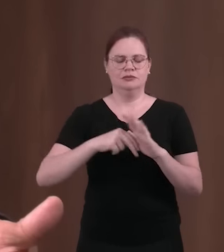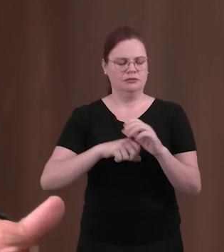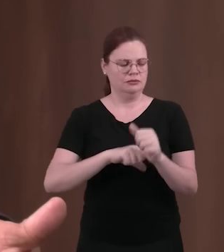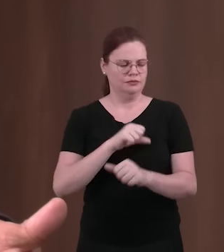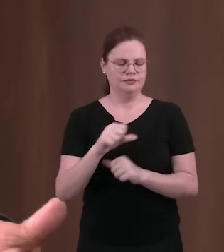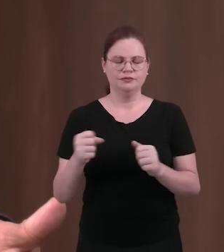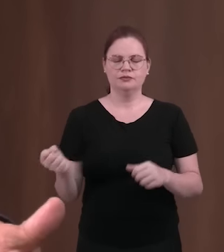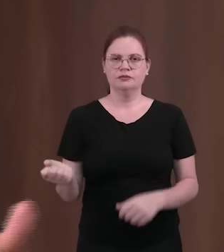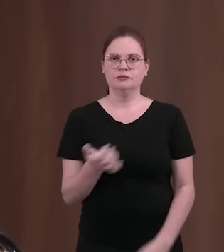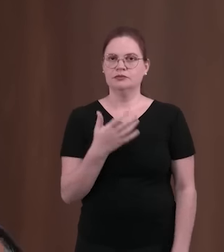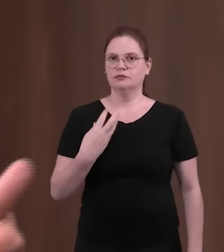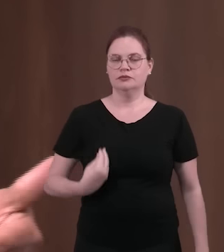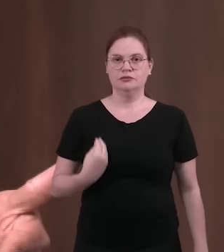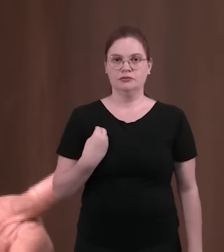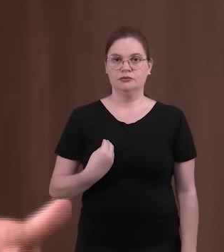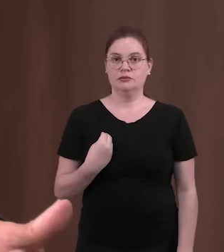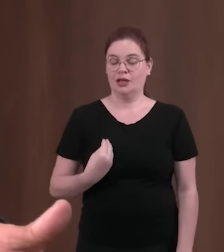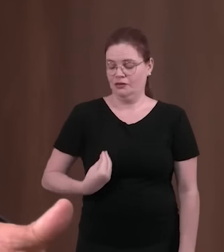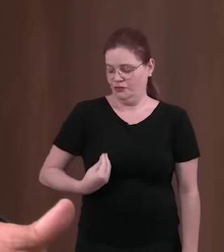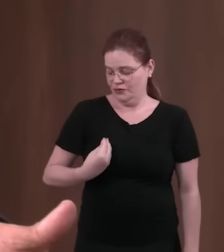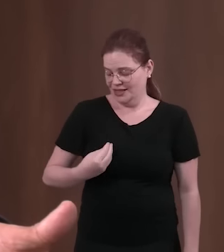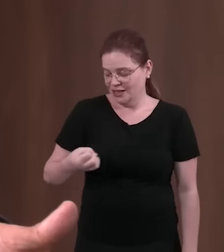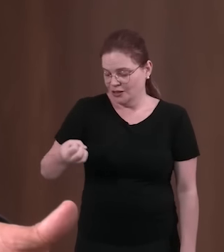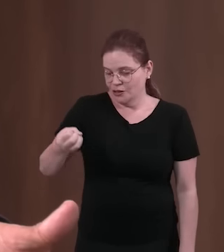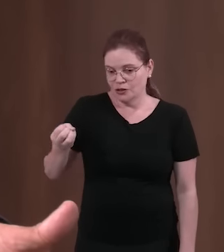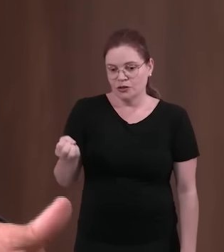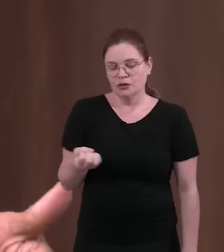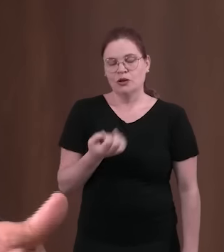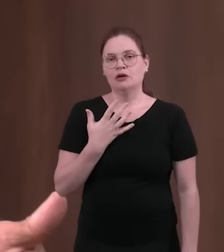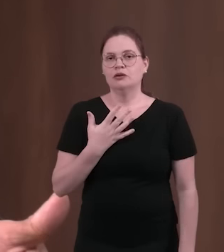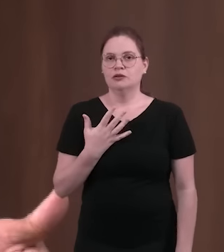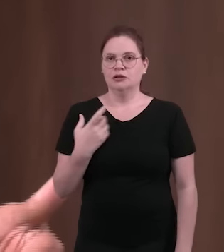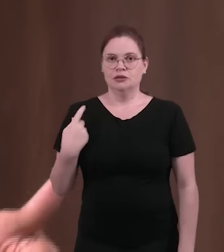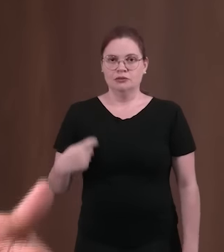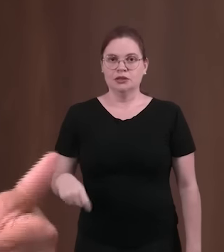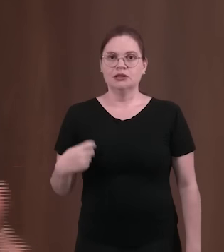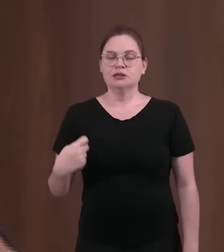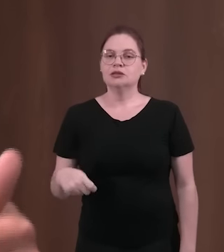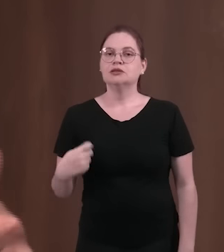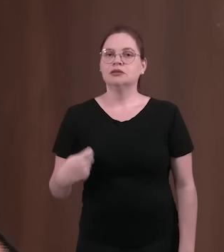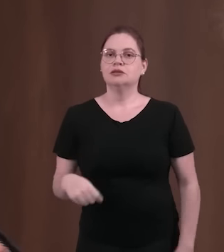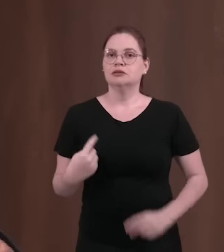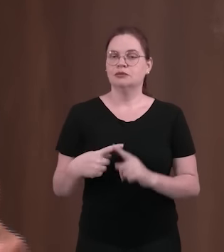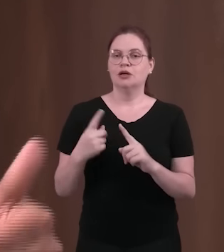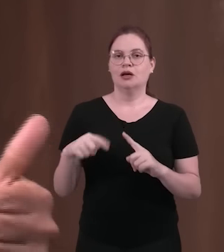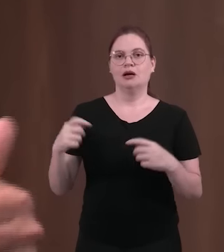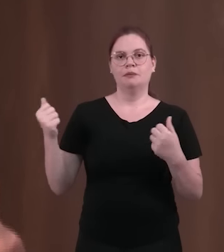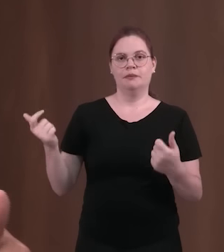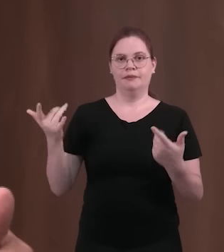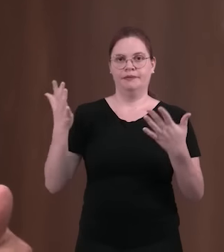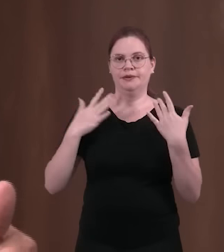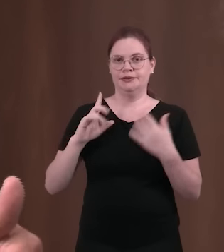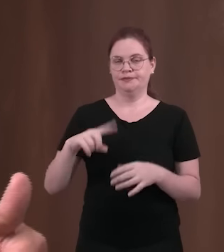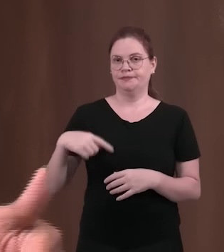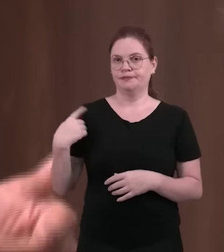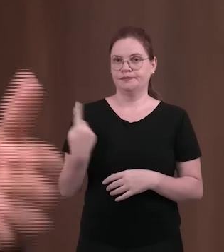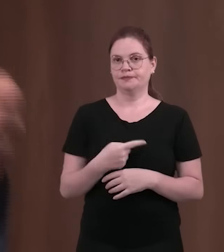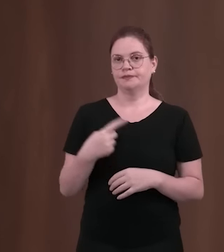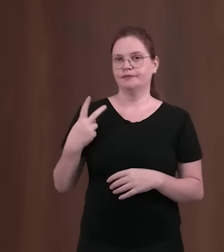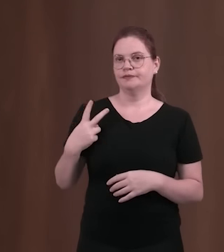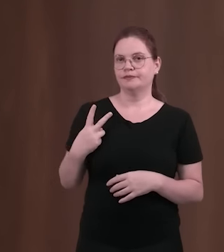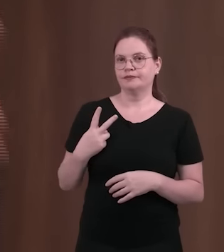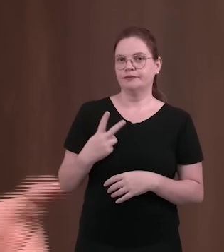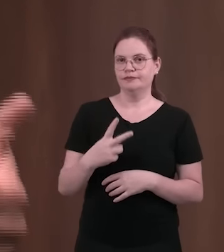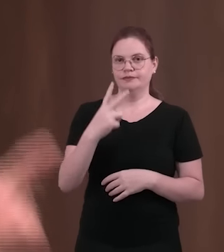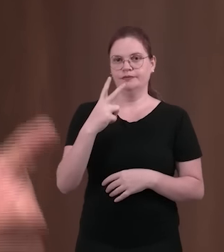de vida. É uma vida nova. Isso é que traz a bênção do Senhor. Todas as vezes que o povo,